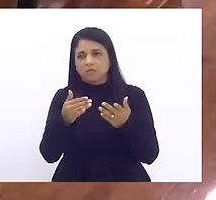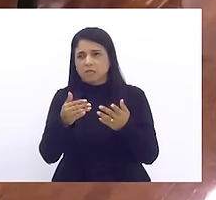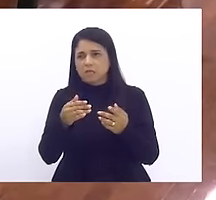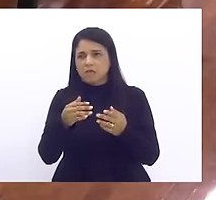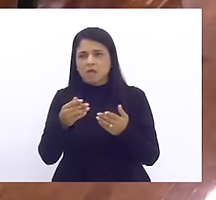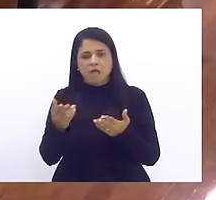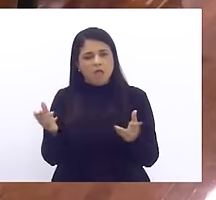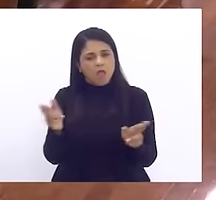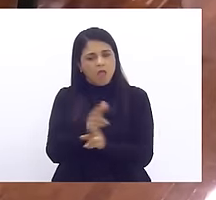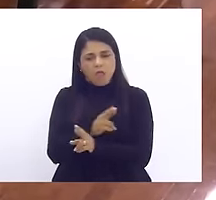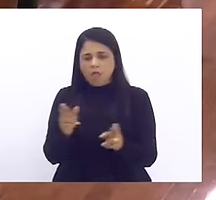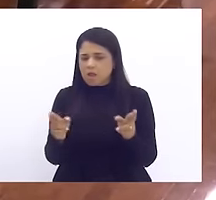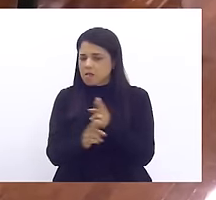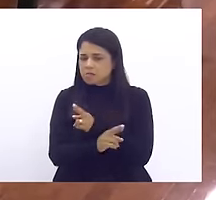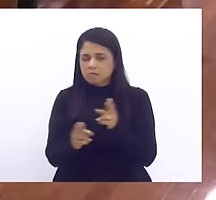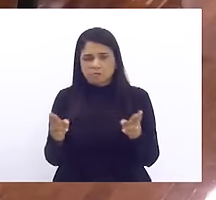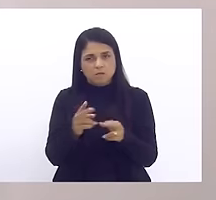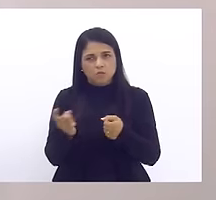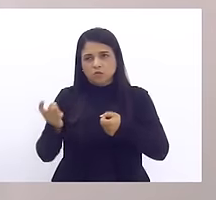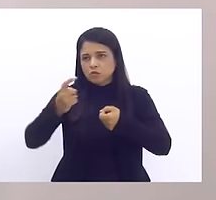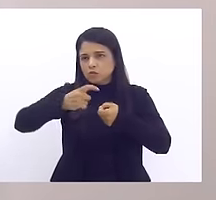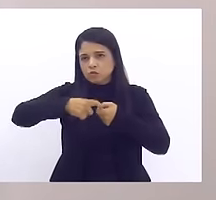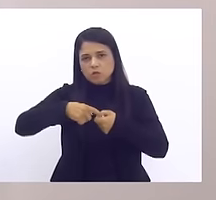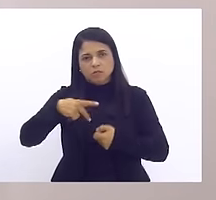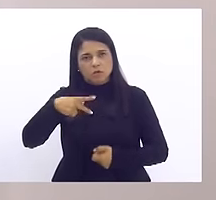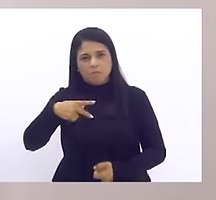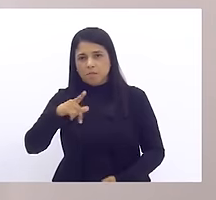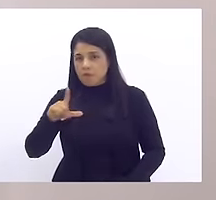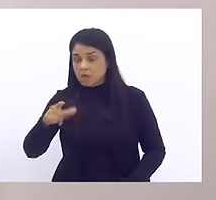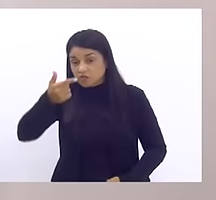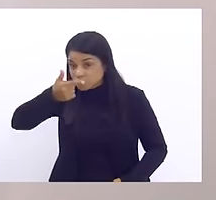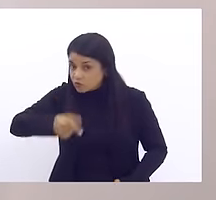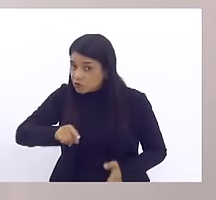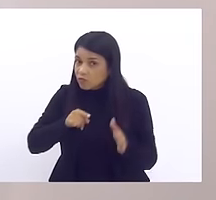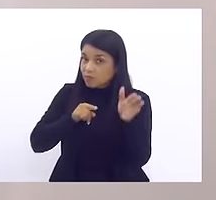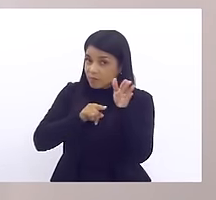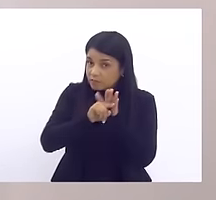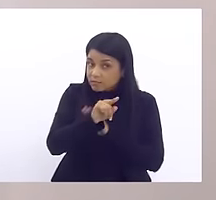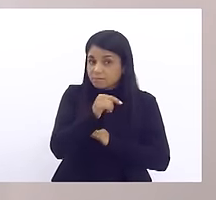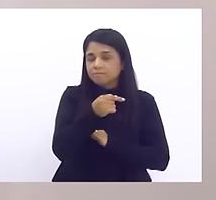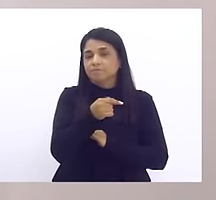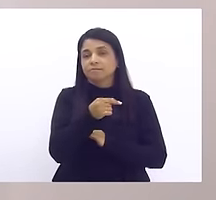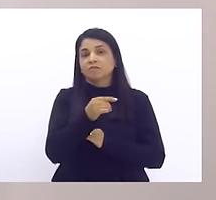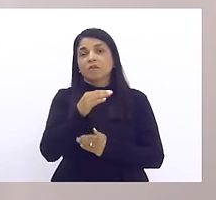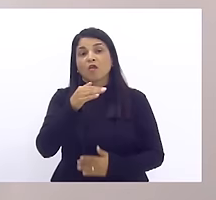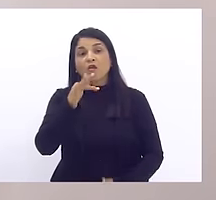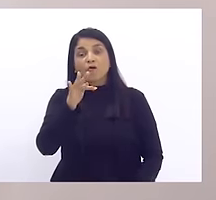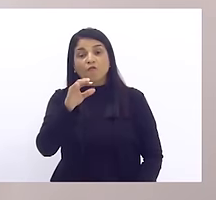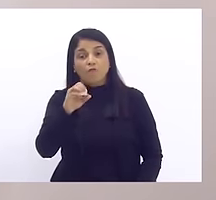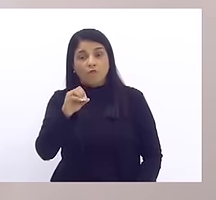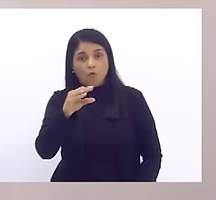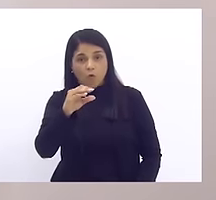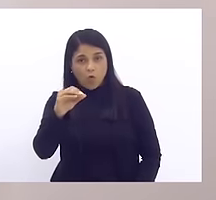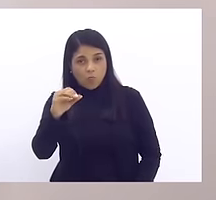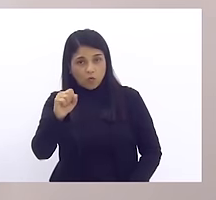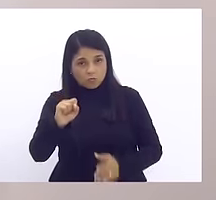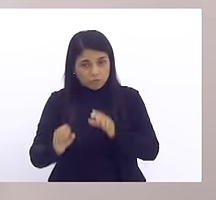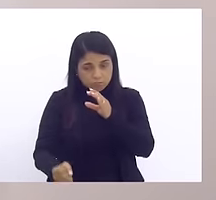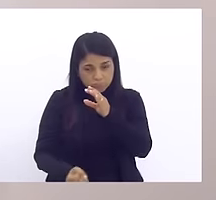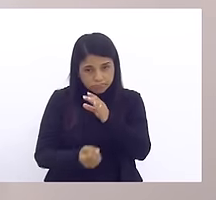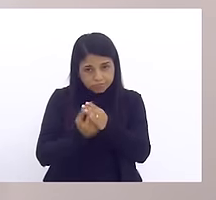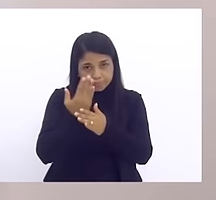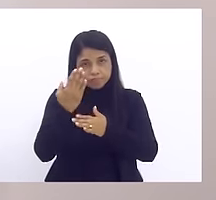societária com a pele vou perguntar de novo para o senhor a Focus foi criada